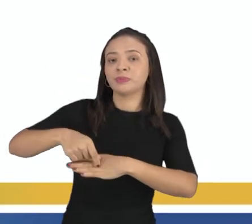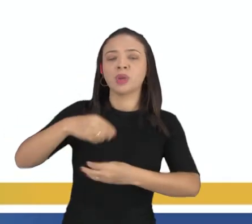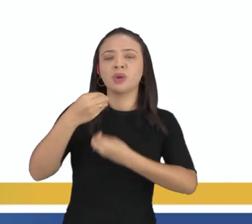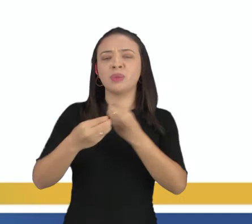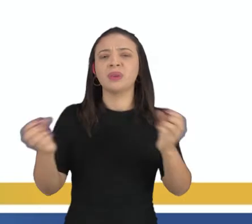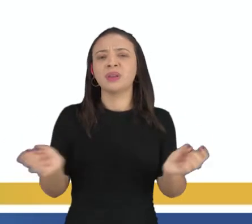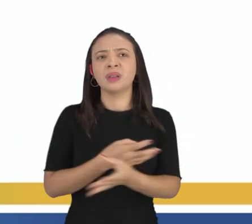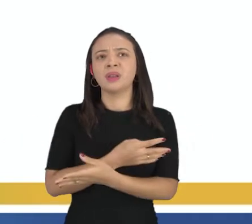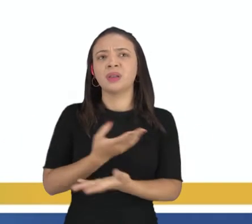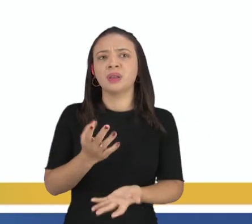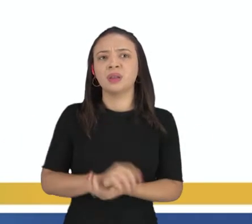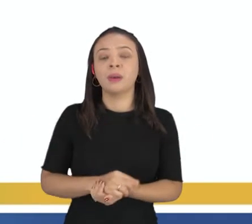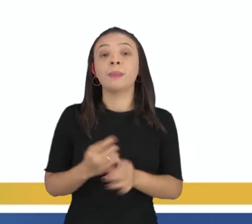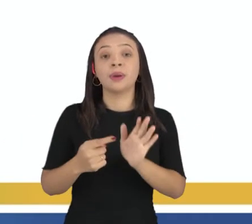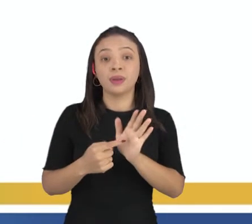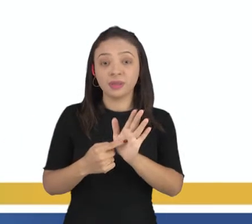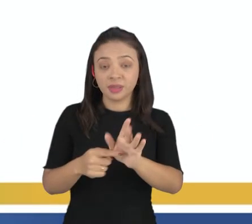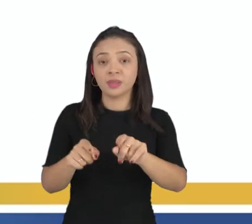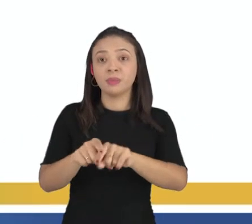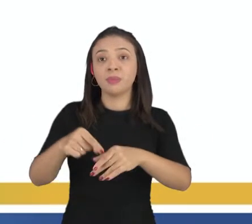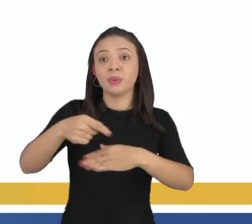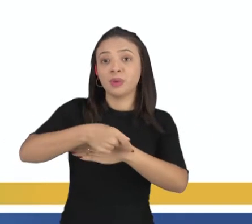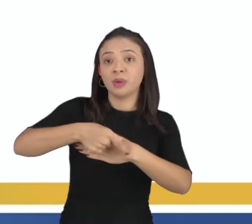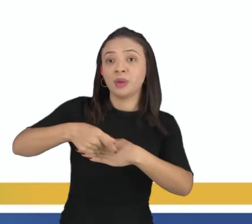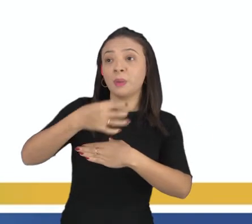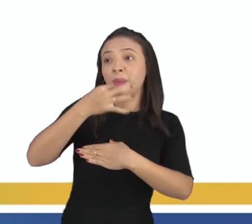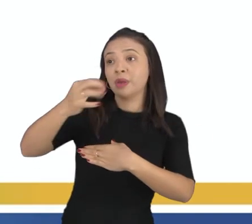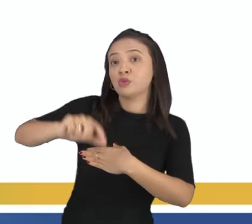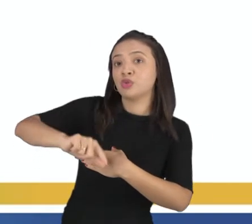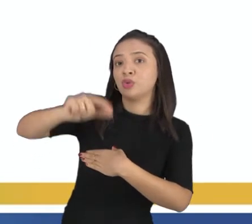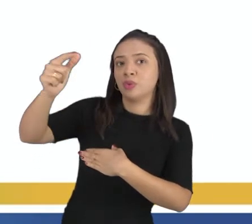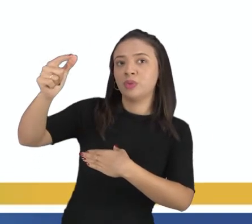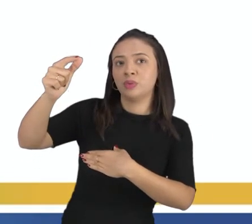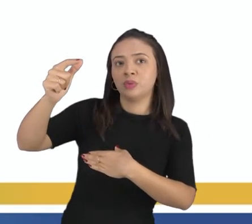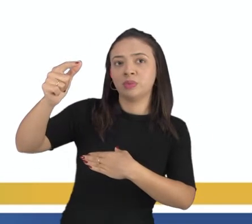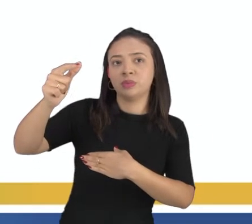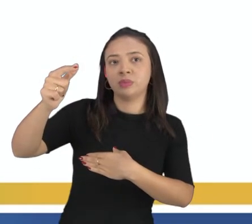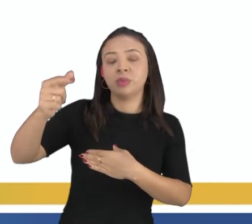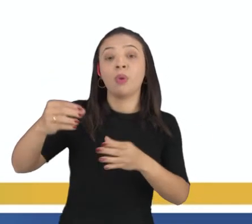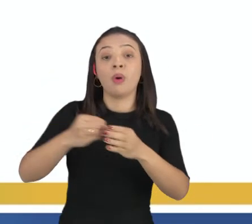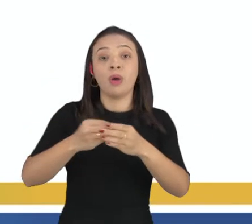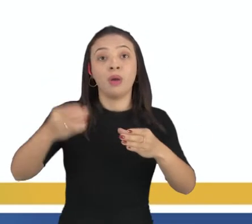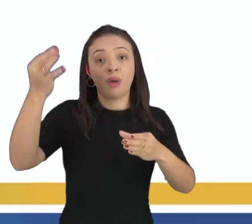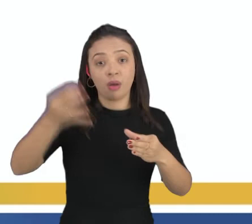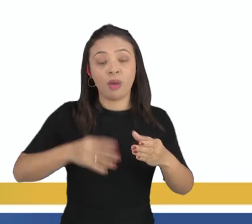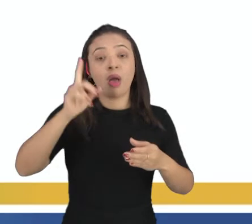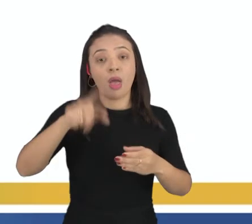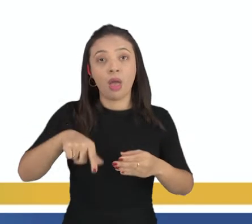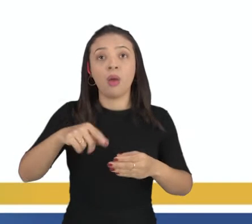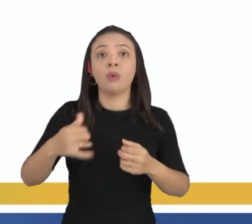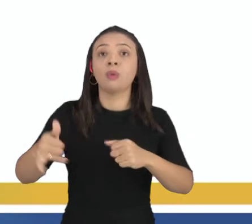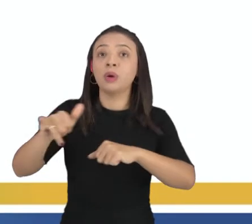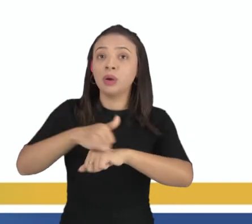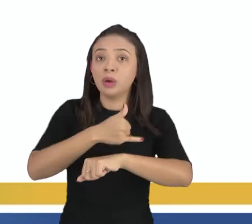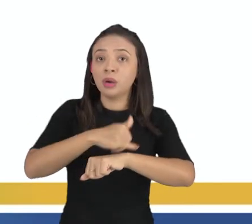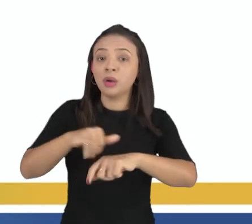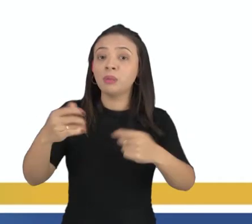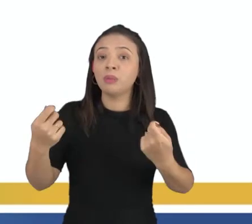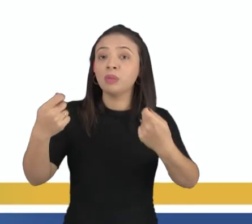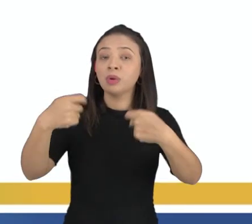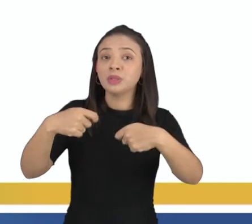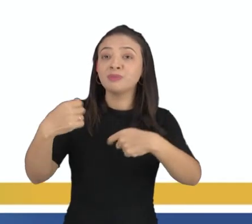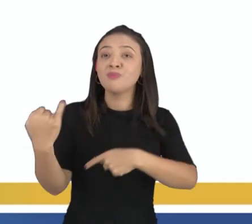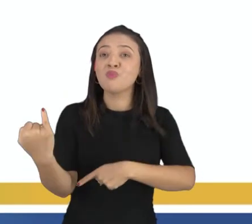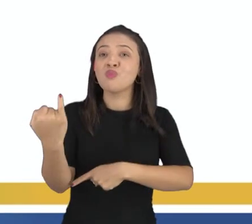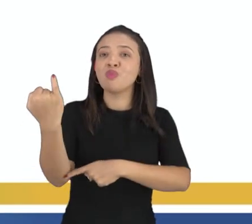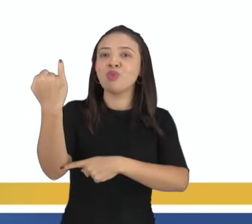conclusão, ele faz uma citação de Aristóteles e depois ele vai dizer: as cotas são uma das